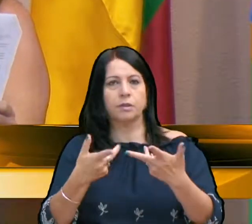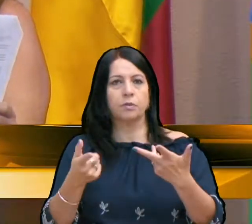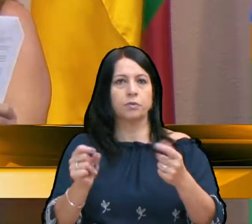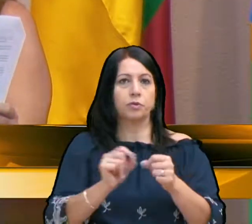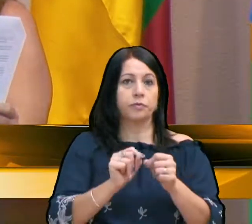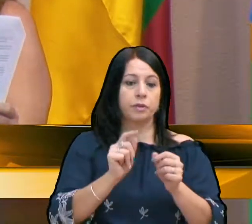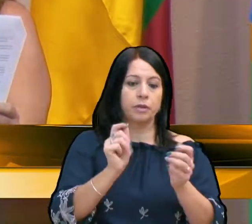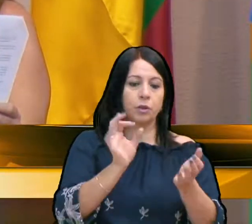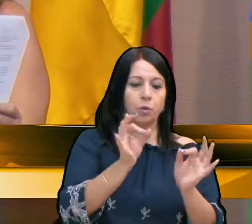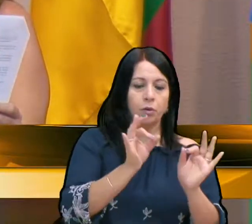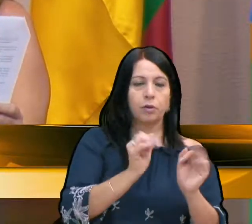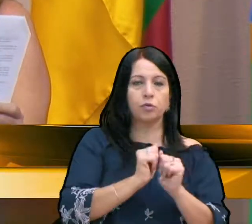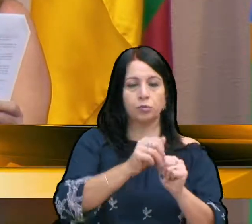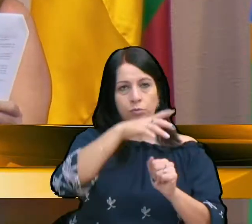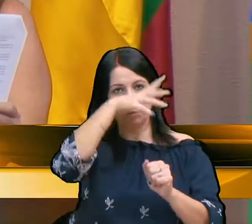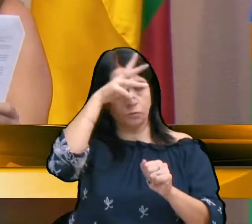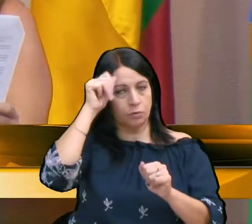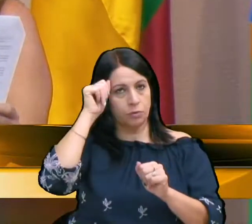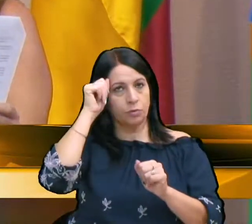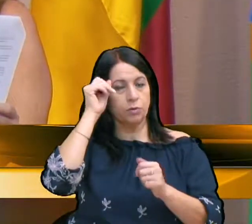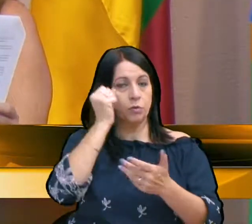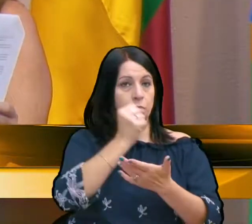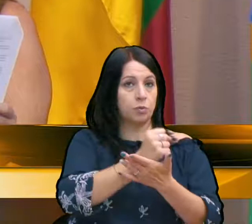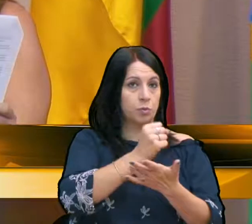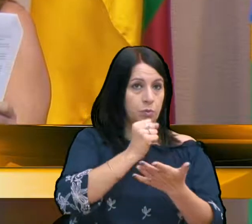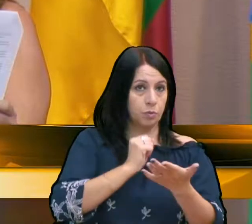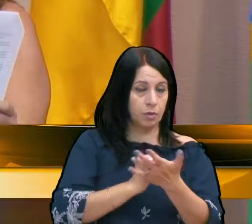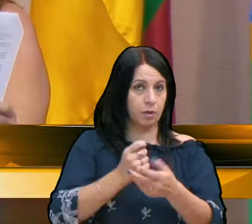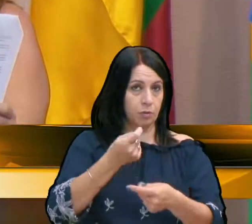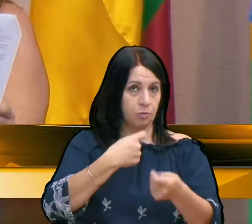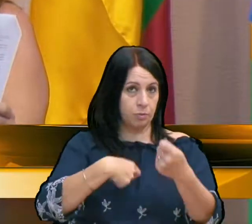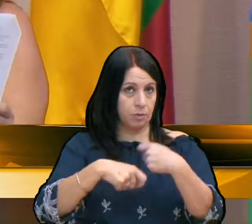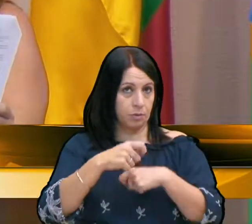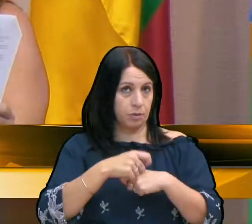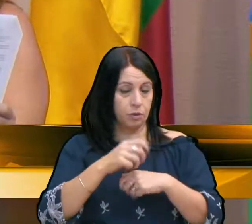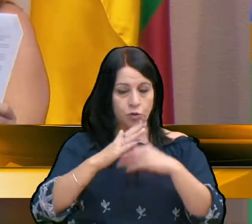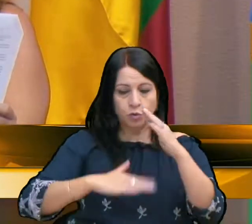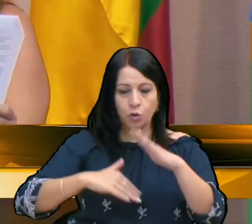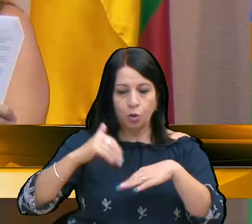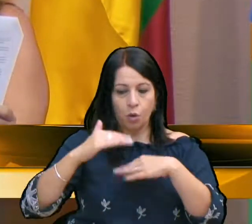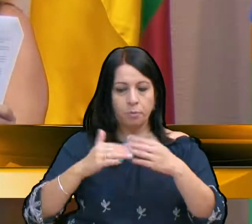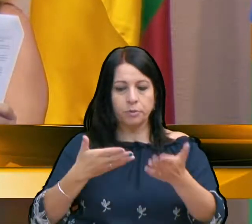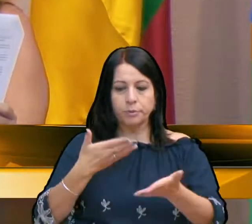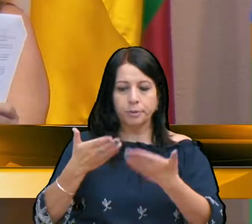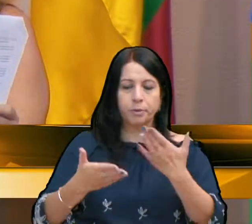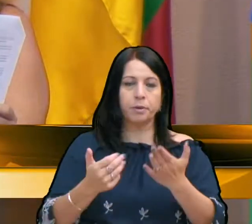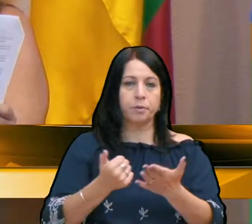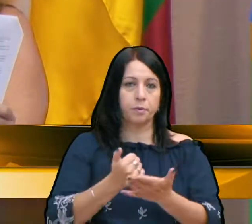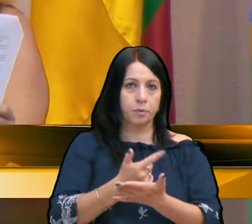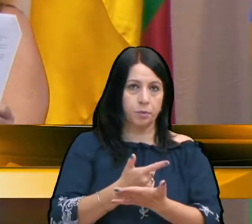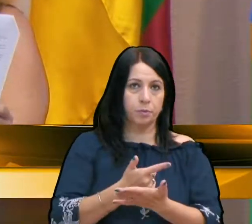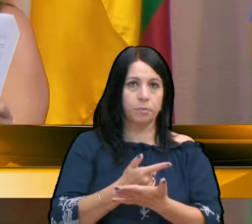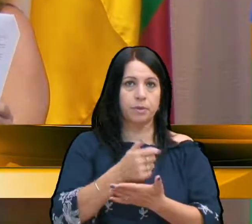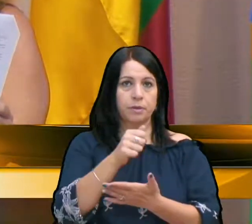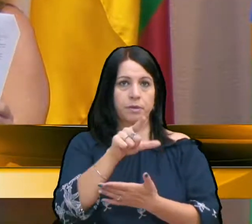o poder público municipal contratos administrativos de obras, serviços, compras, alienações e